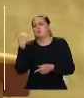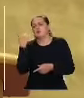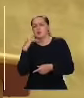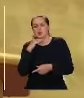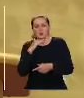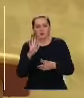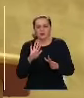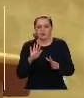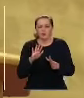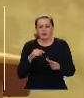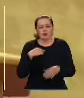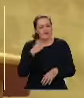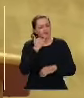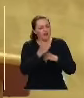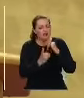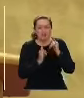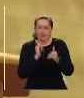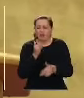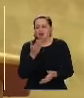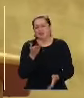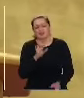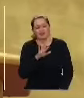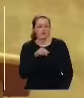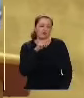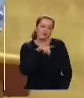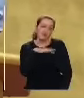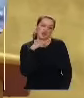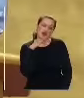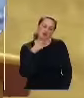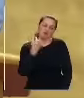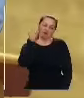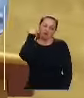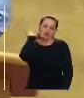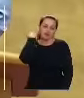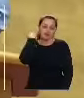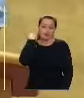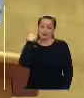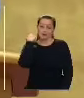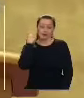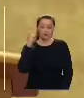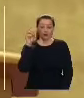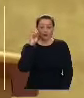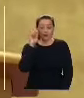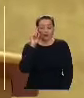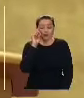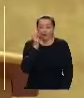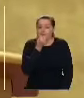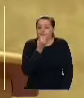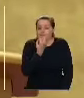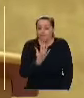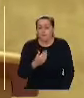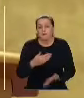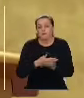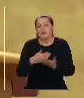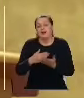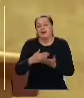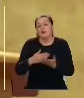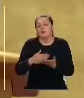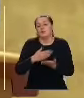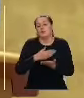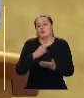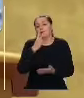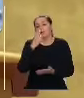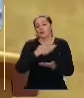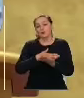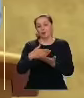isso, você fez aquilo outro. Não, a gente estava vivendo o primeiro amor, se conhecendo, então fazendo plano juntos.